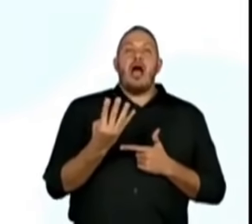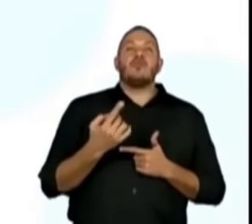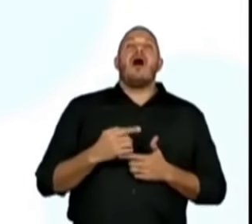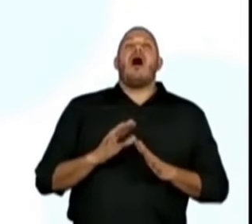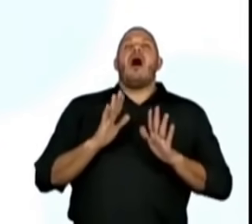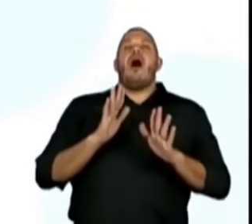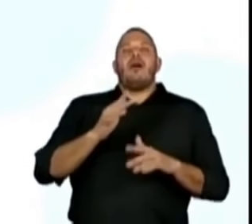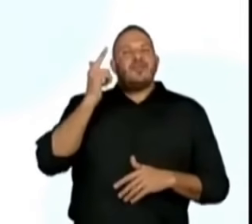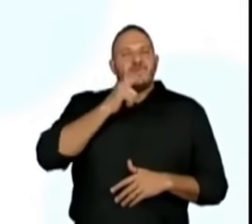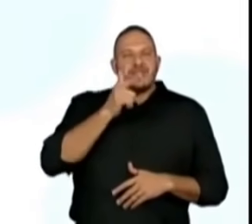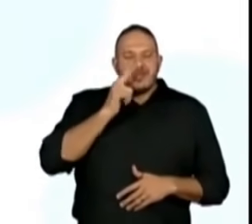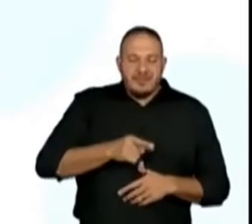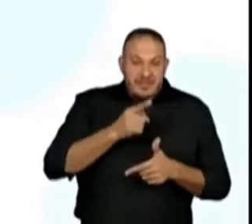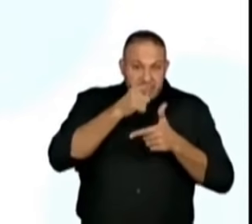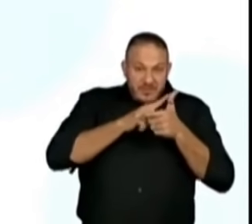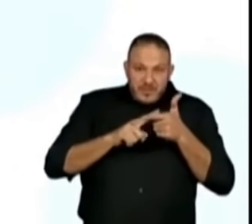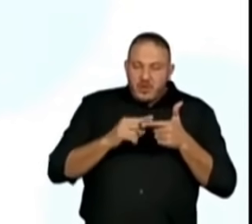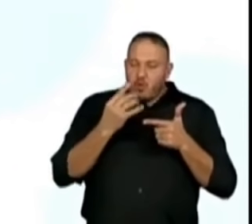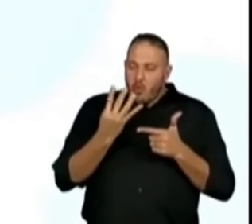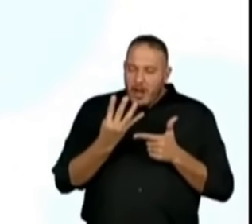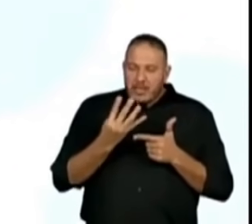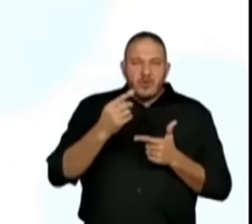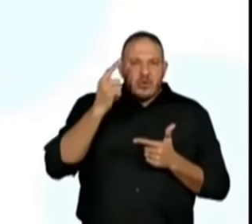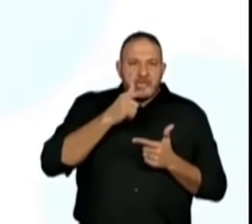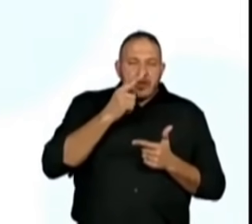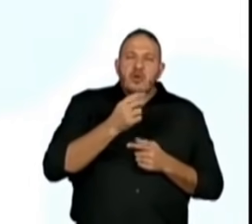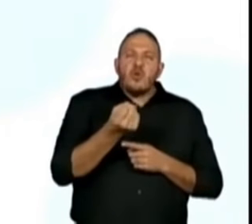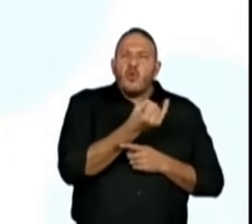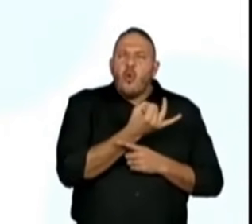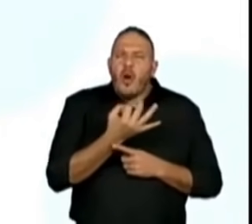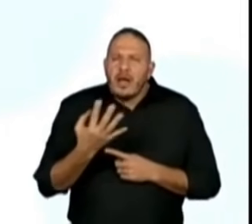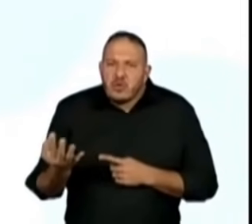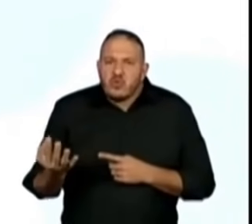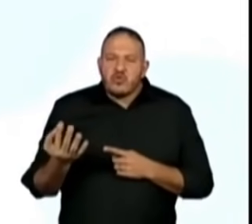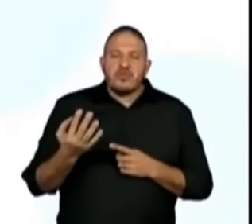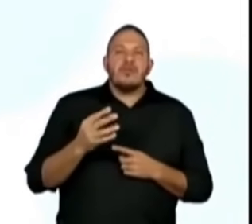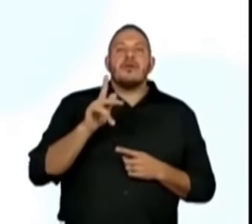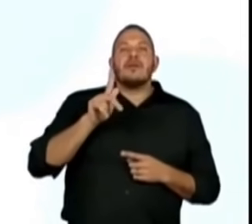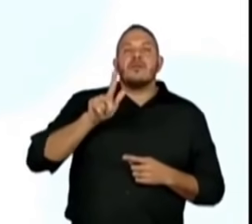vou descobrir quantos quilogramas corresponde a